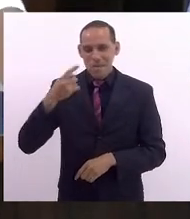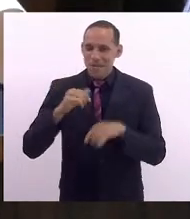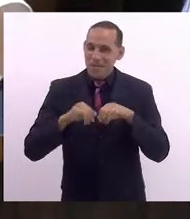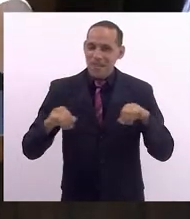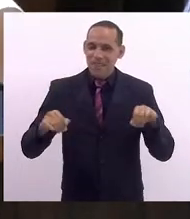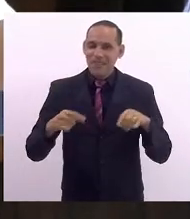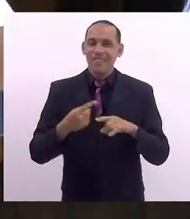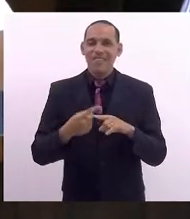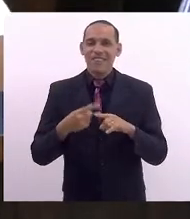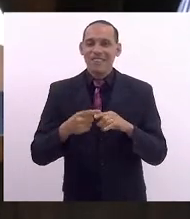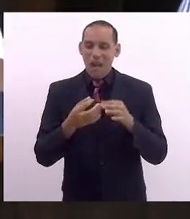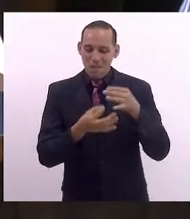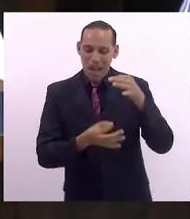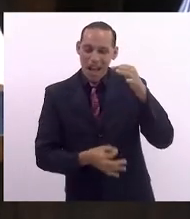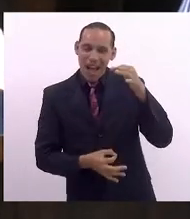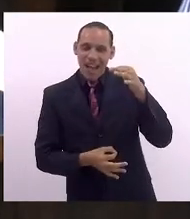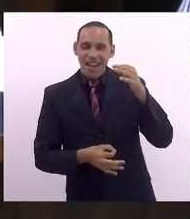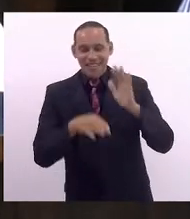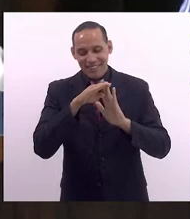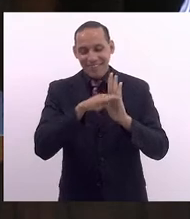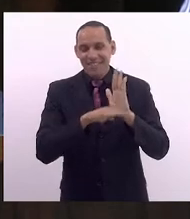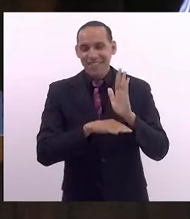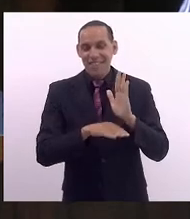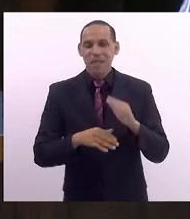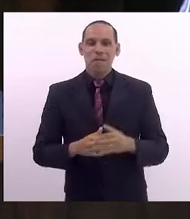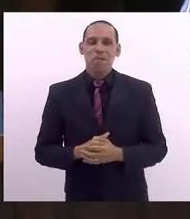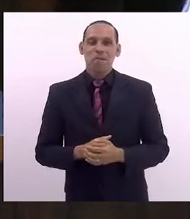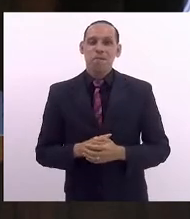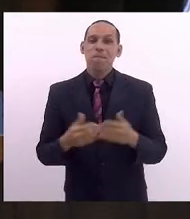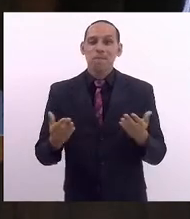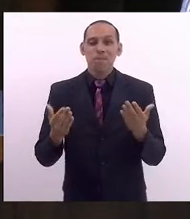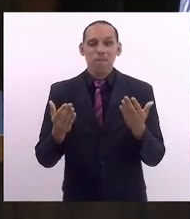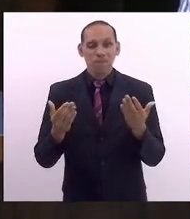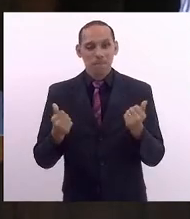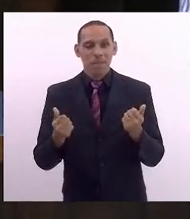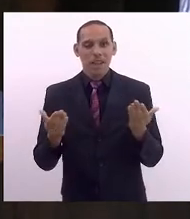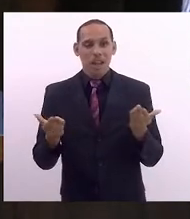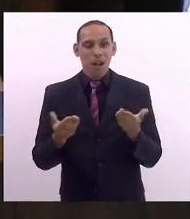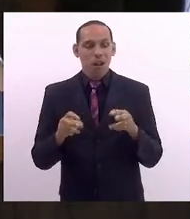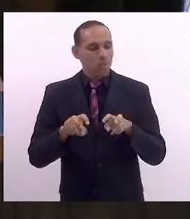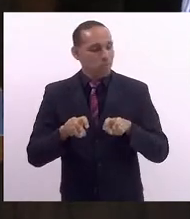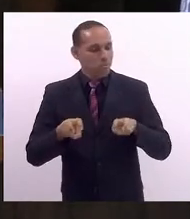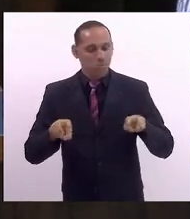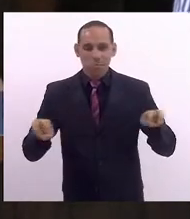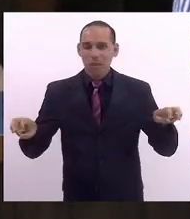né, a lista aqui está grande. Vamos, então, passar aqui para a mesa.